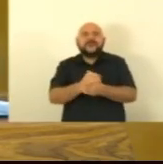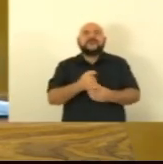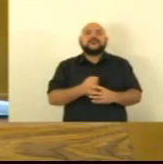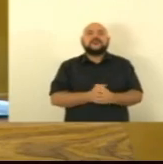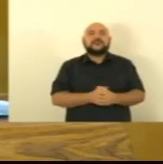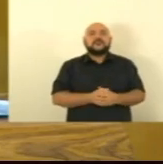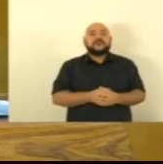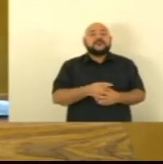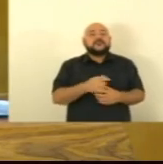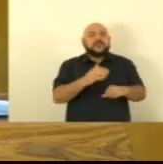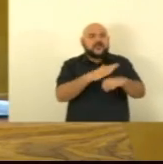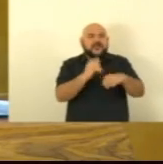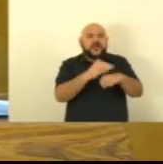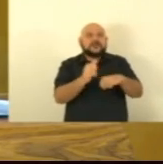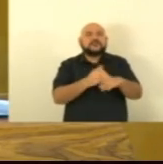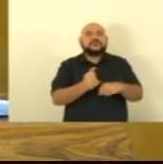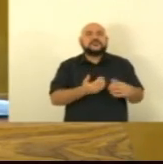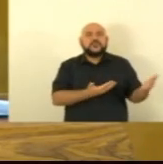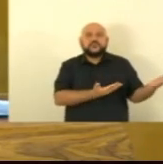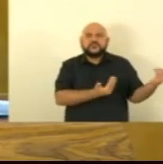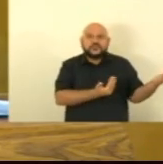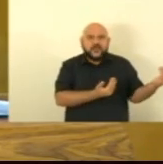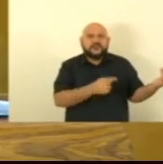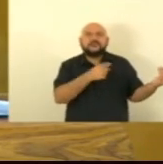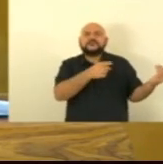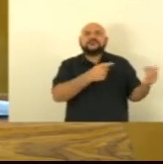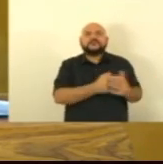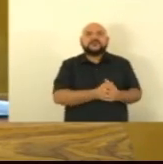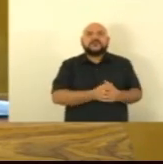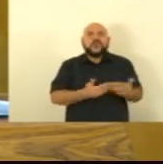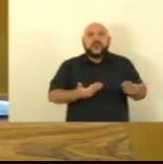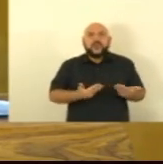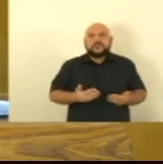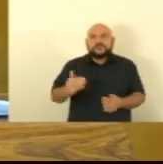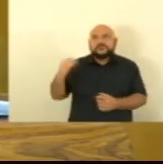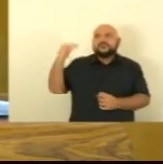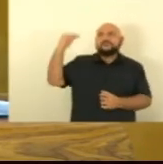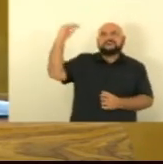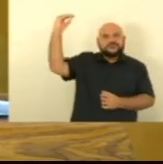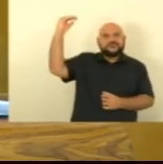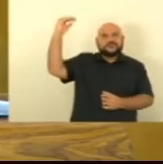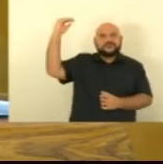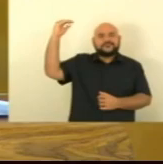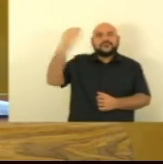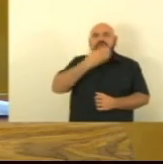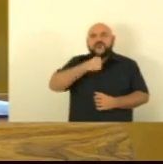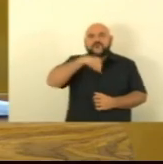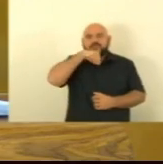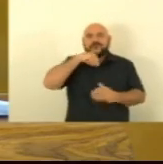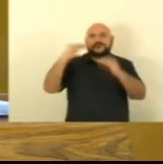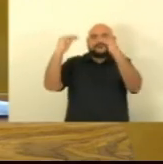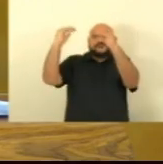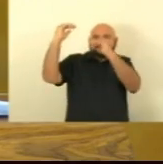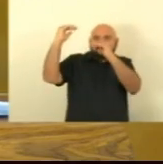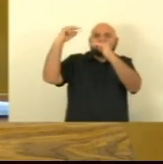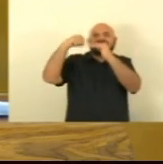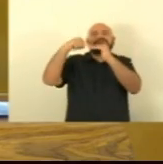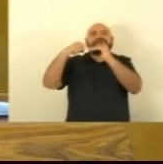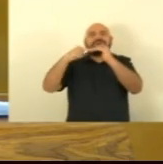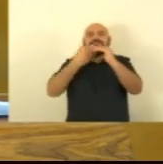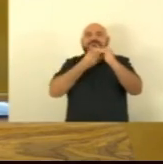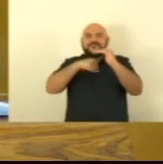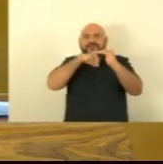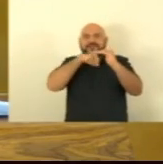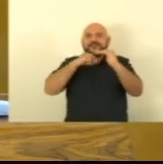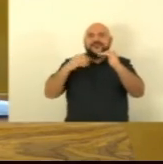hoje tem quase 2 metros de altura, mais alto que o pai. Essa que é a verdade. Então